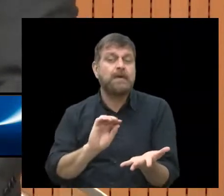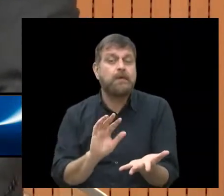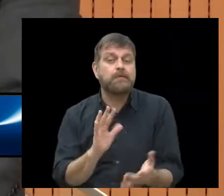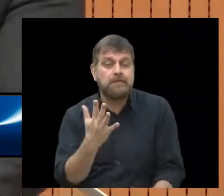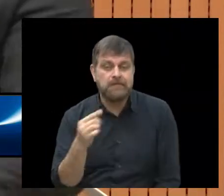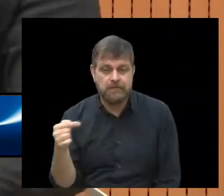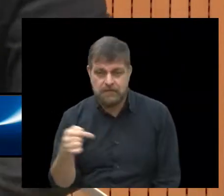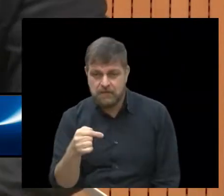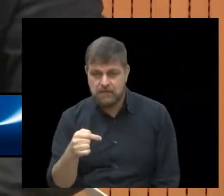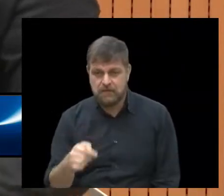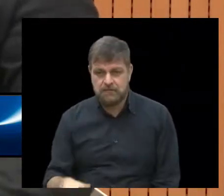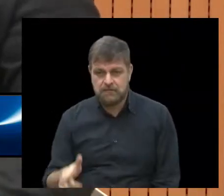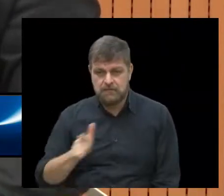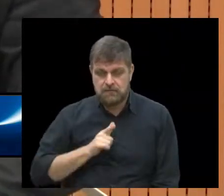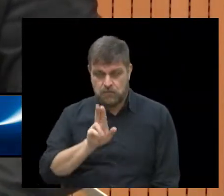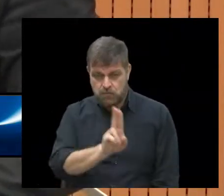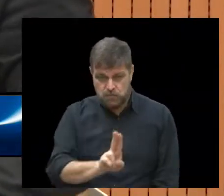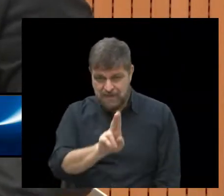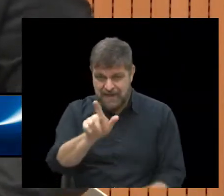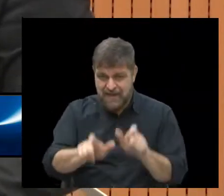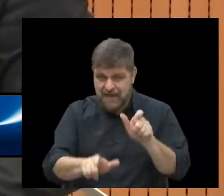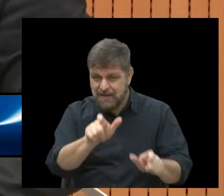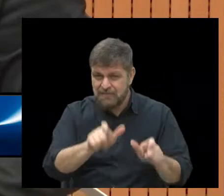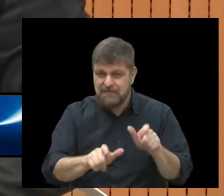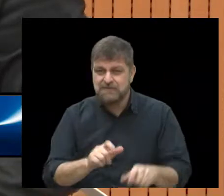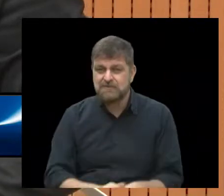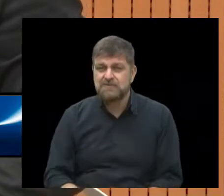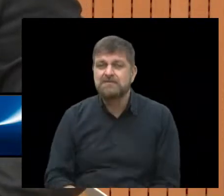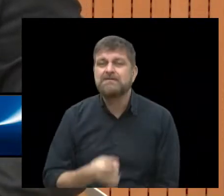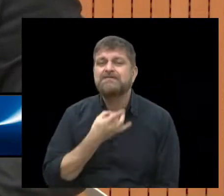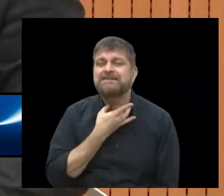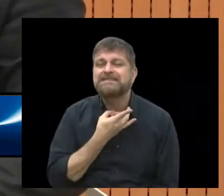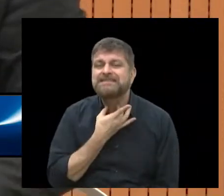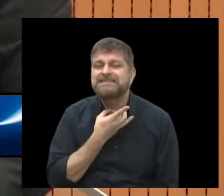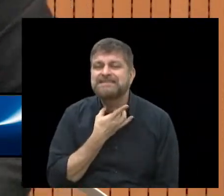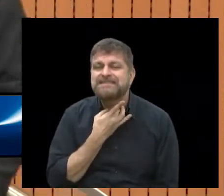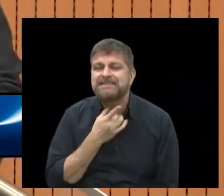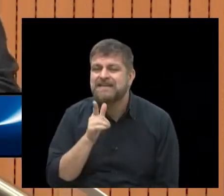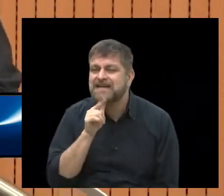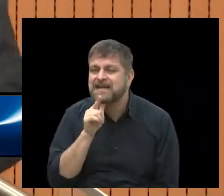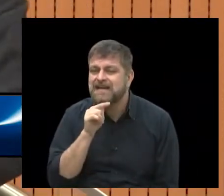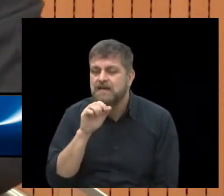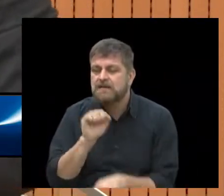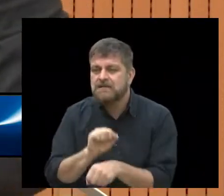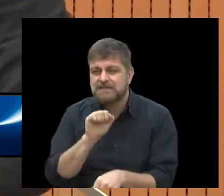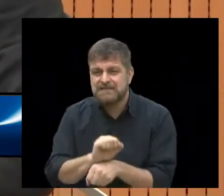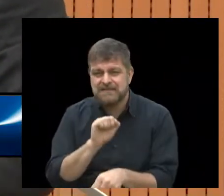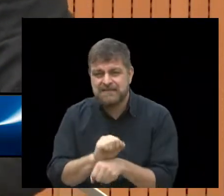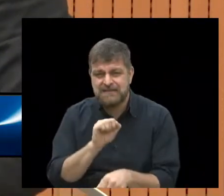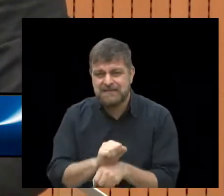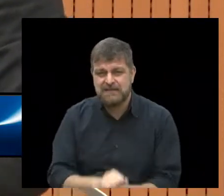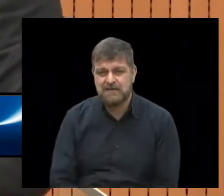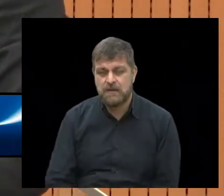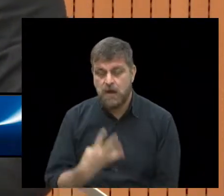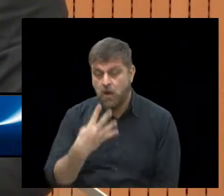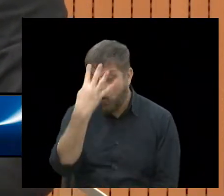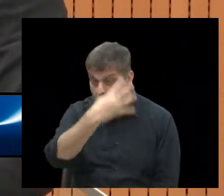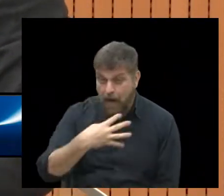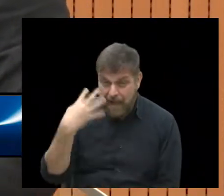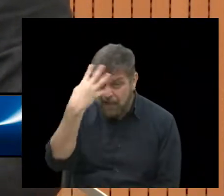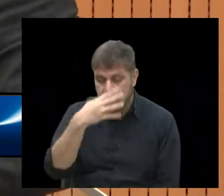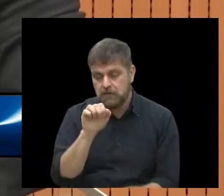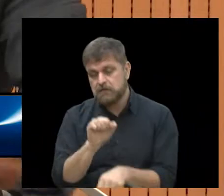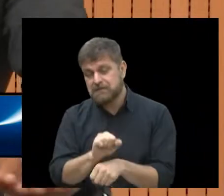Grande? Todos os usuários morrendo de sede, o pessoal esperando 5, 6, 4 horas, 3